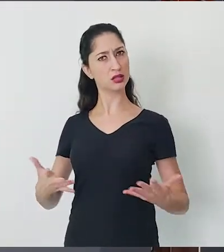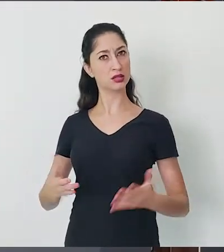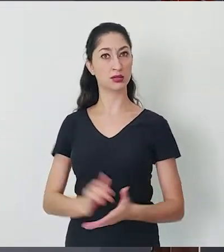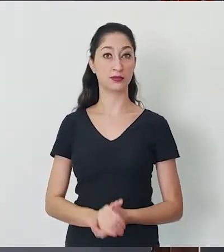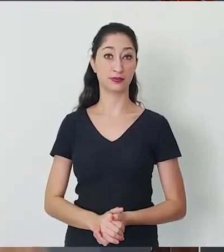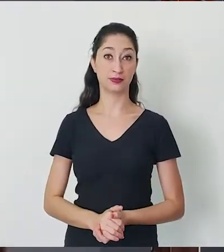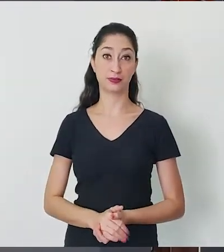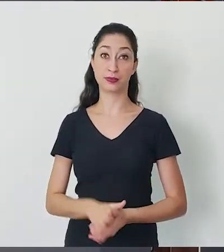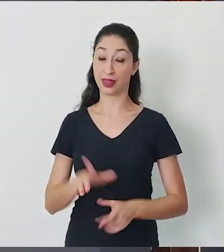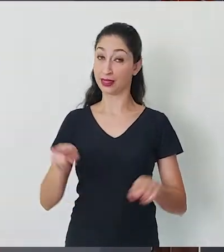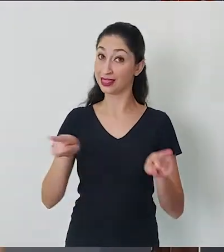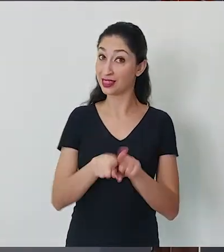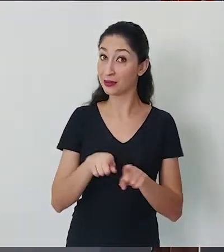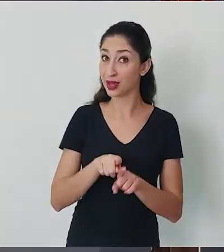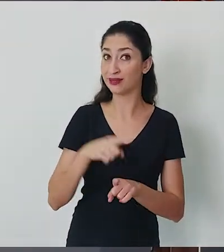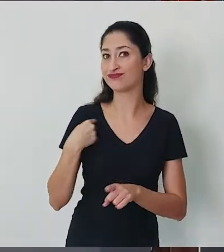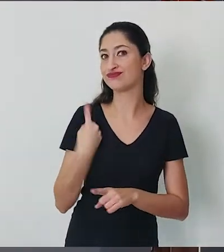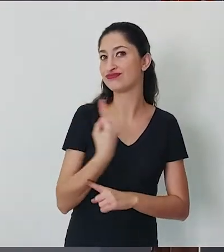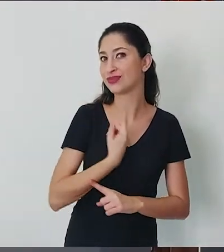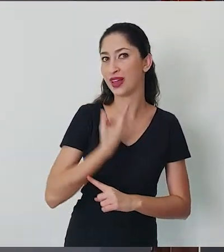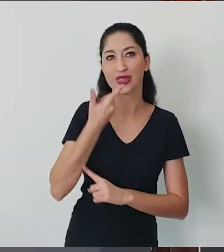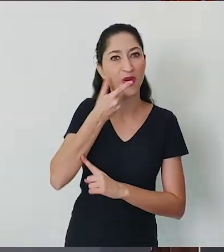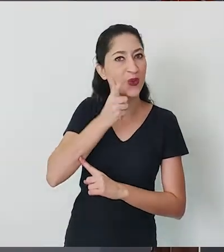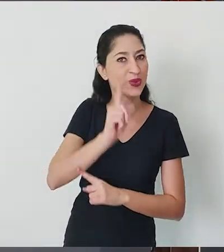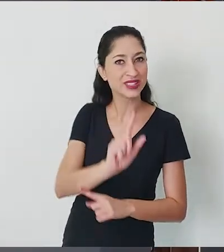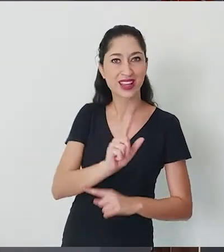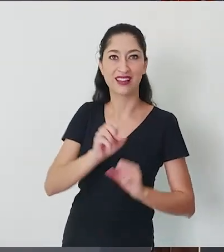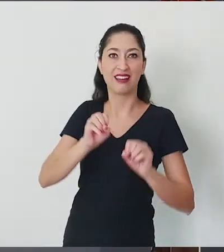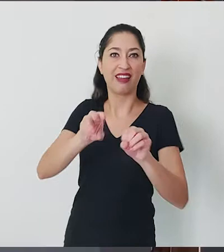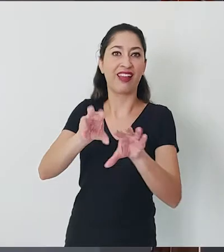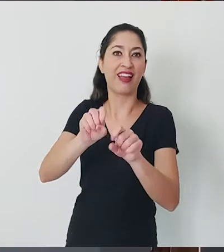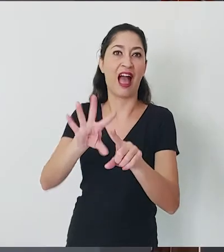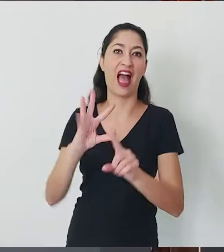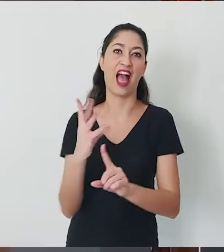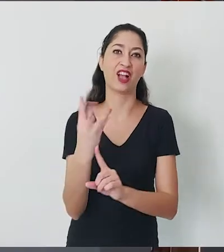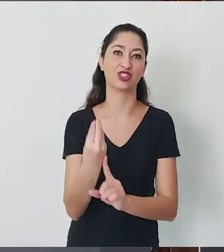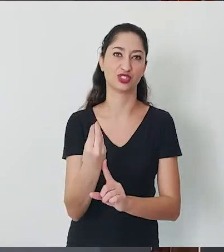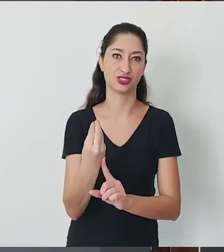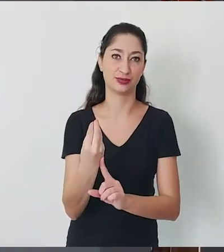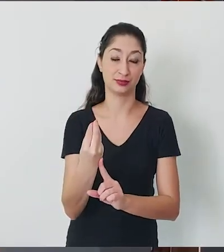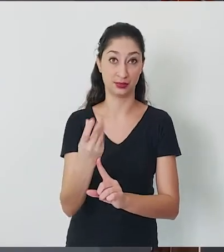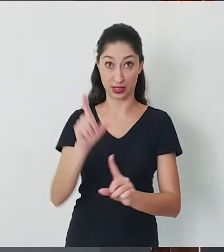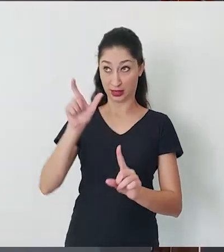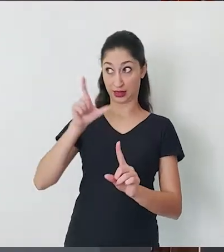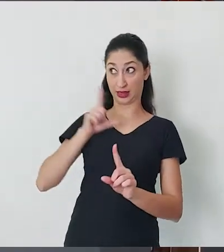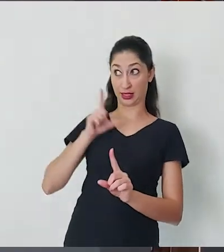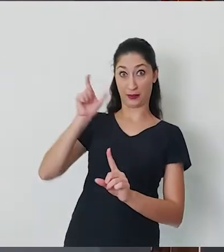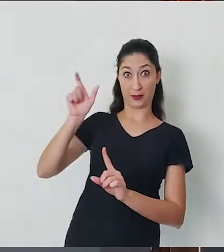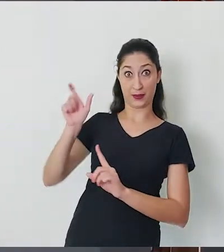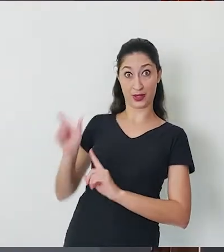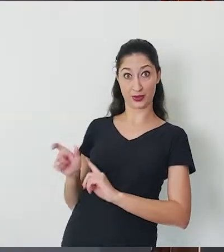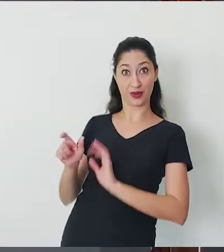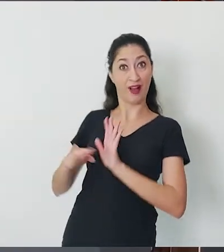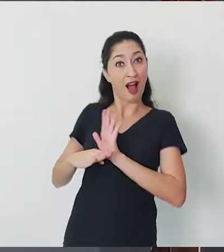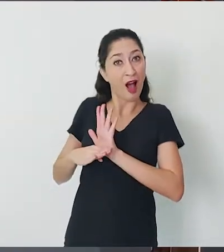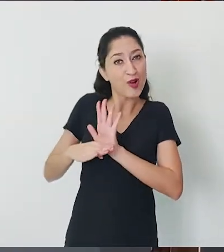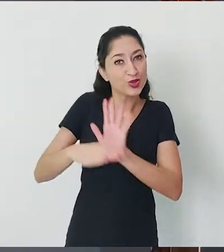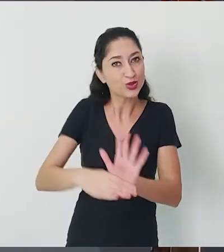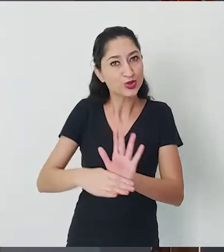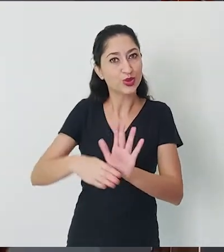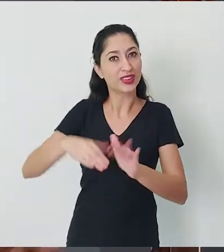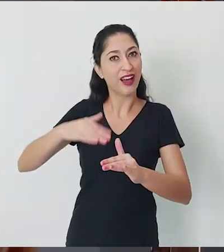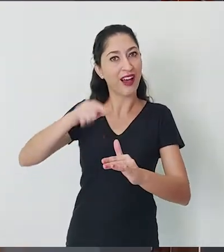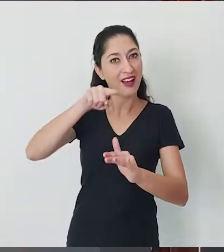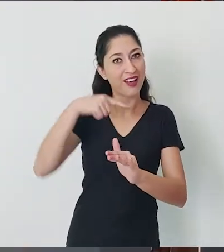importante também é que ninguém ensina ninguém a ser artista. A gente conhece pessoas que potencializam e nos ajudam